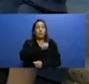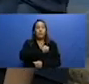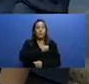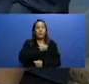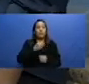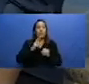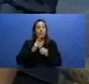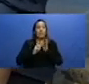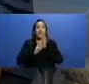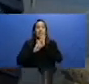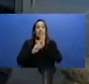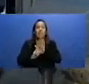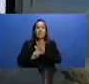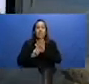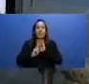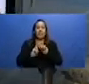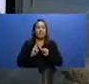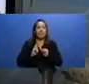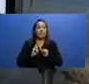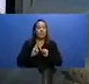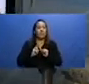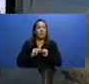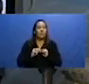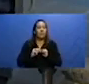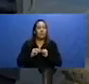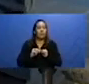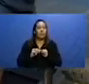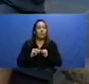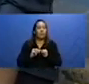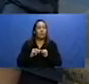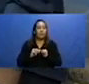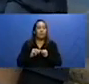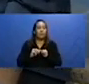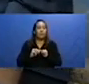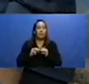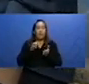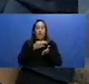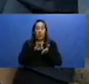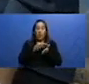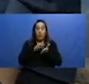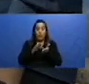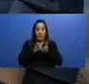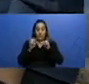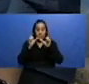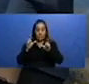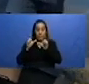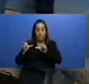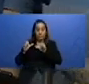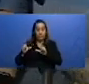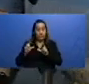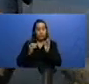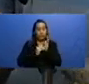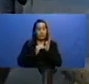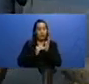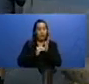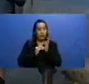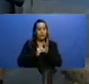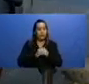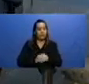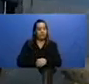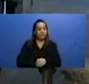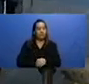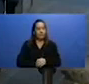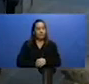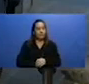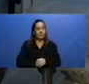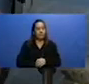que estão representados nesse quadrado mágico chinês e complete no quadrado abaixo. Então, vocês estão